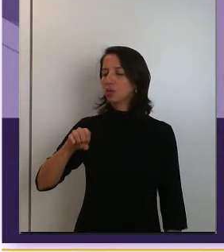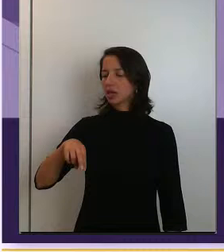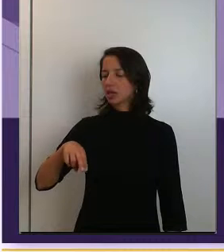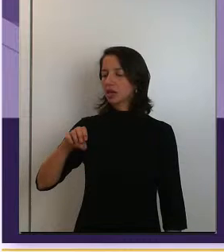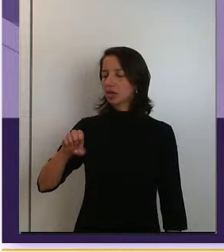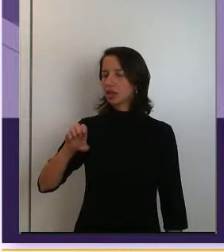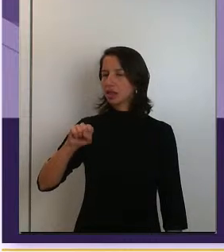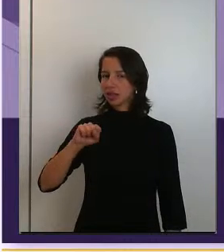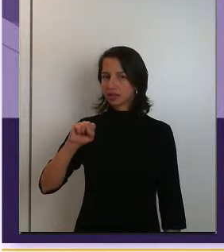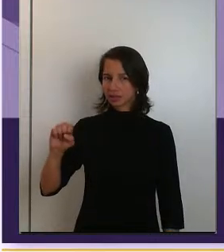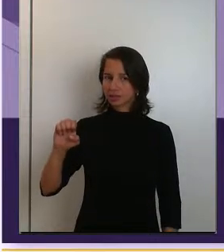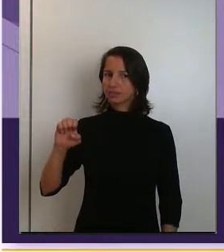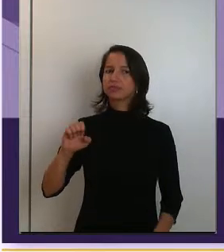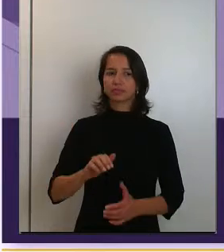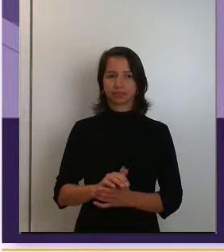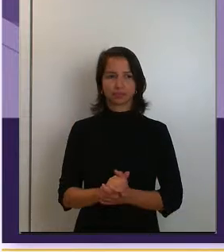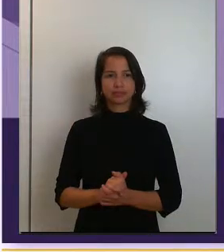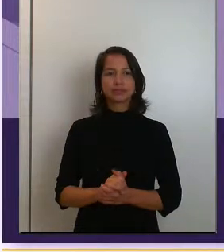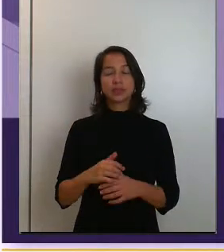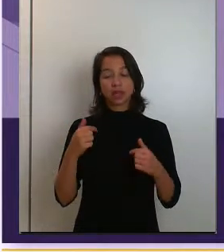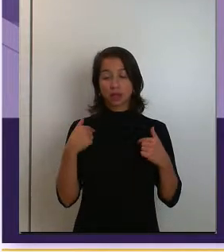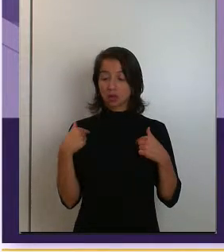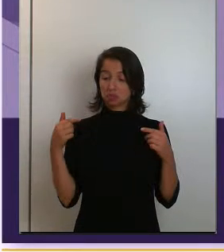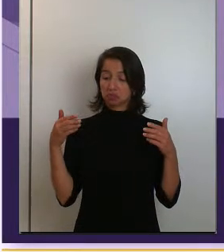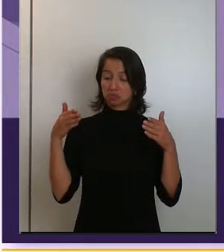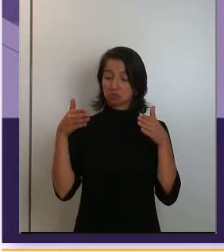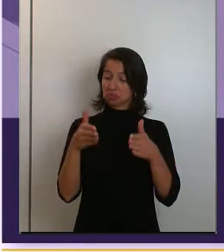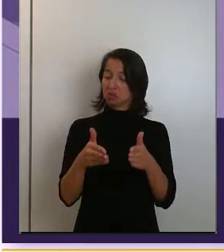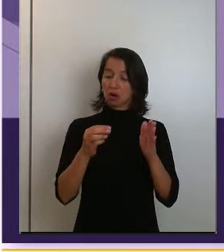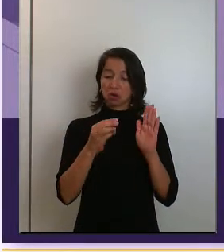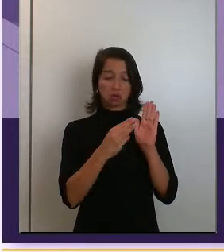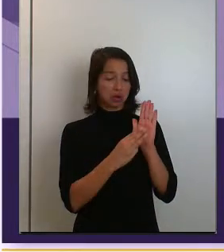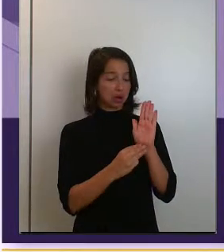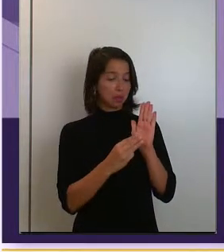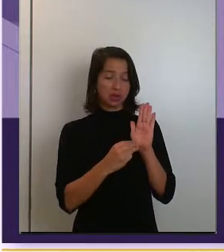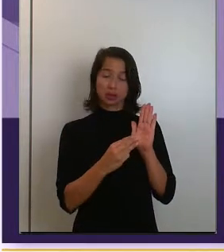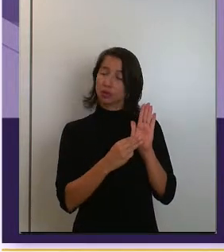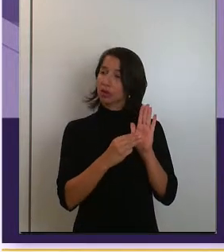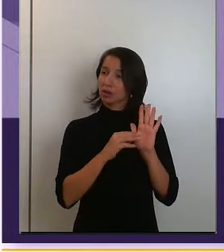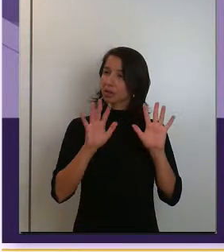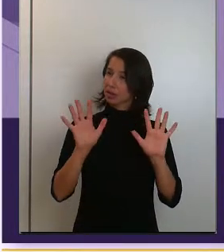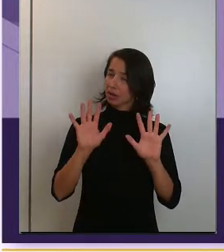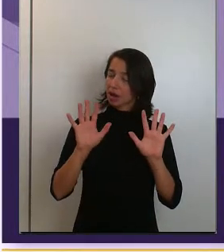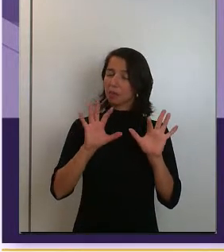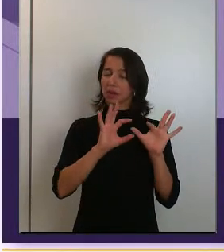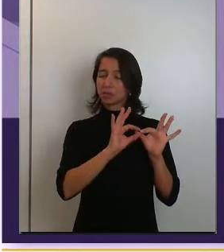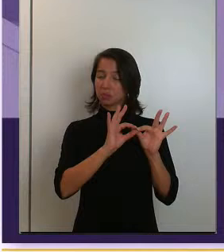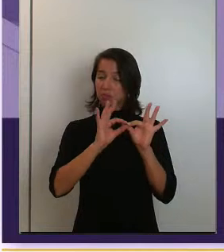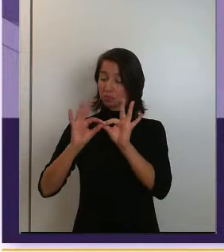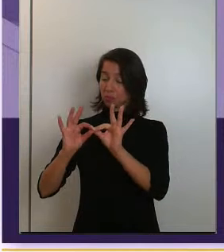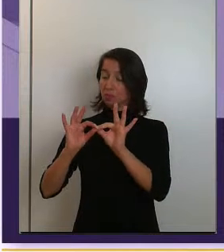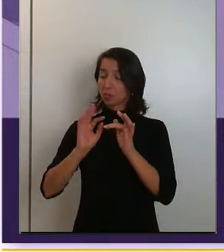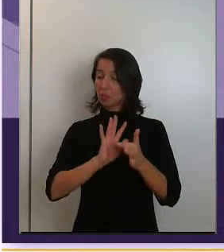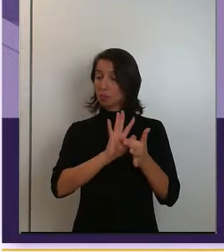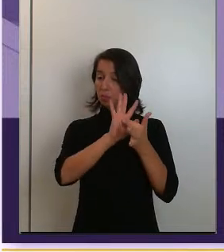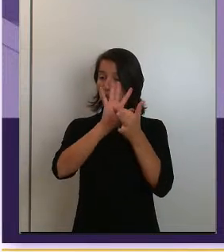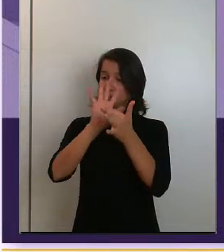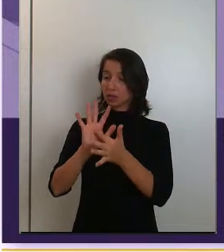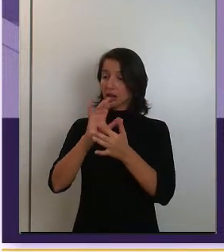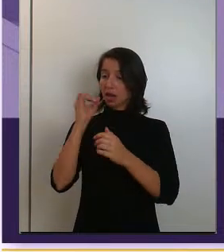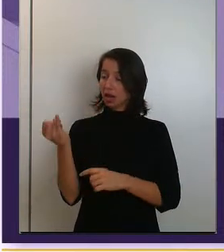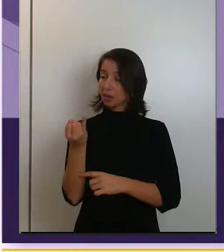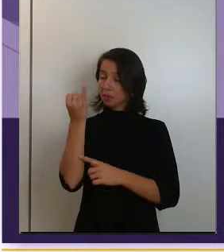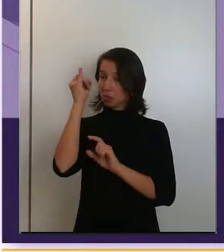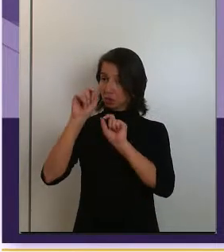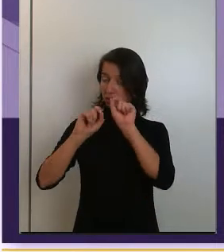Eu não vou me deter muito na metodologia do estudo em si, mas para trazer algum contexto, né, a gente coletou